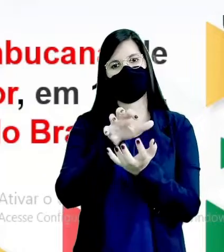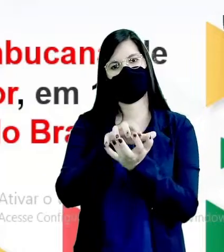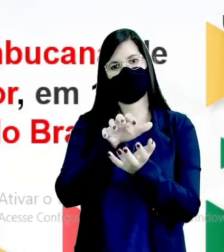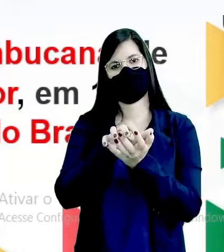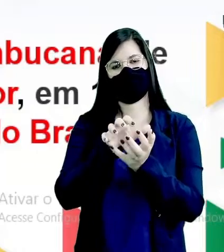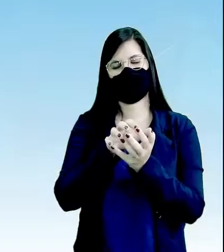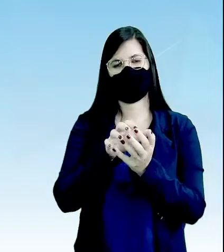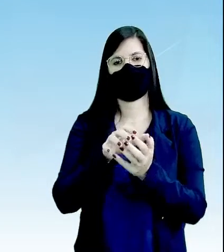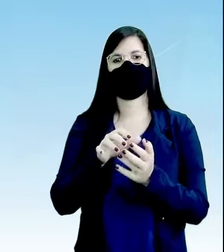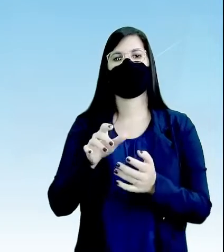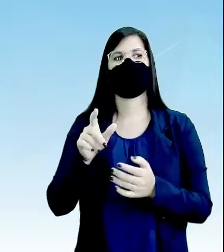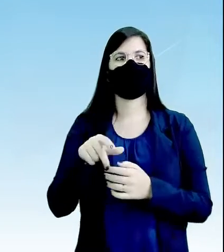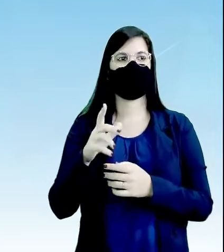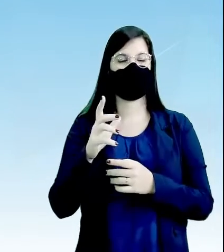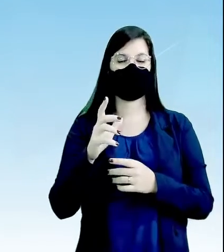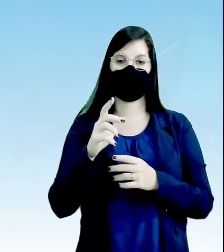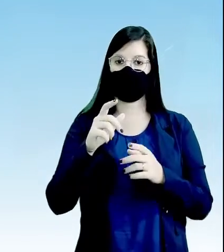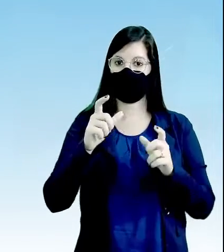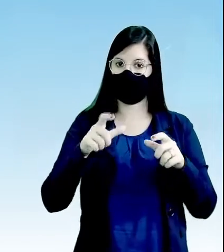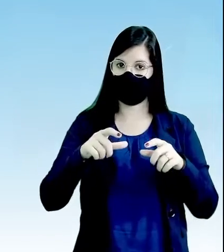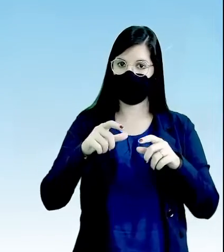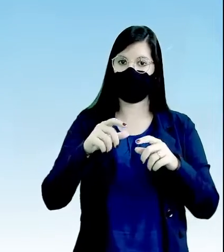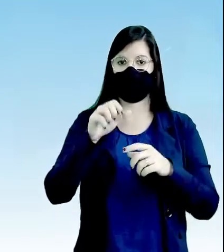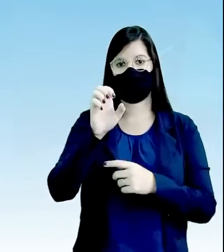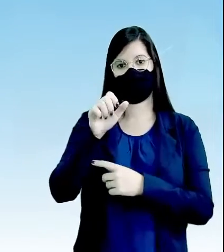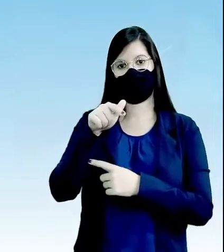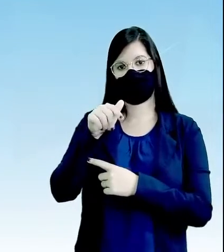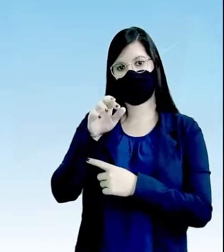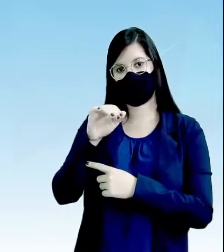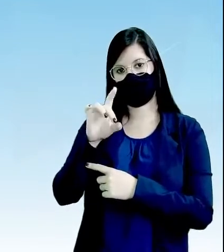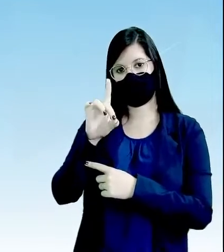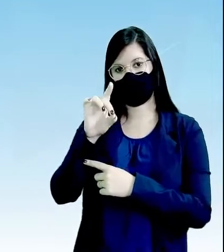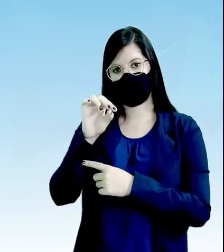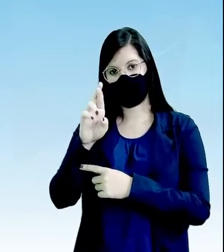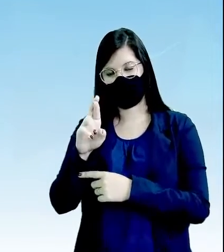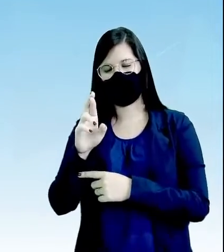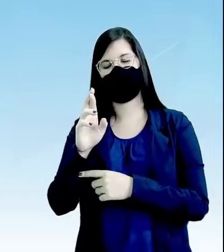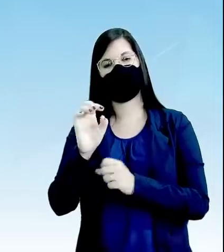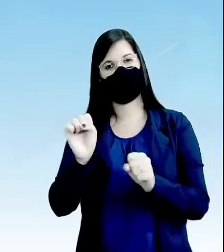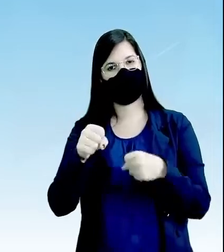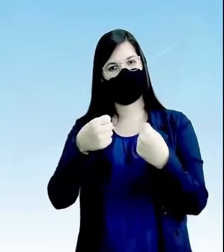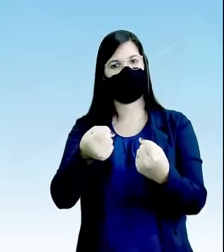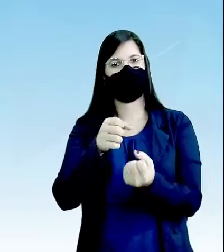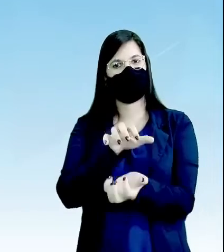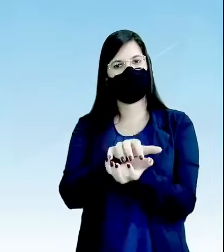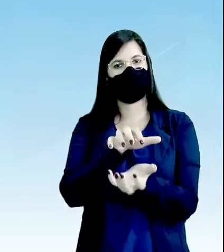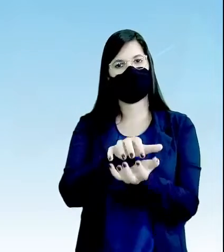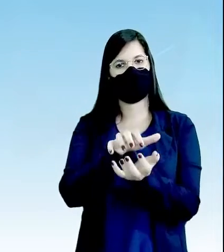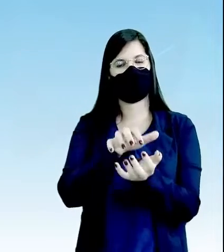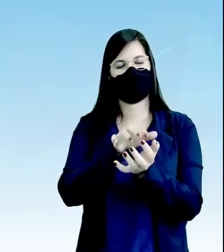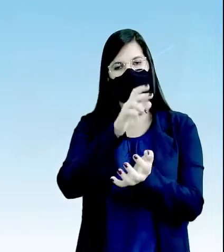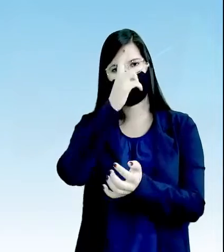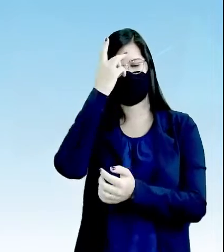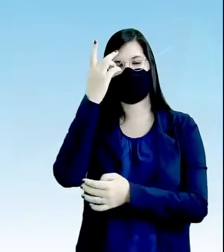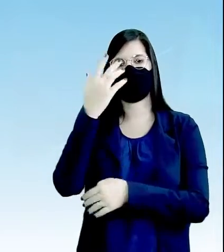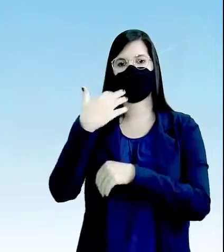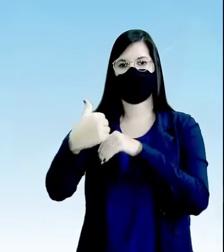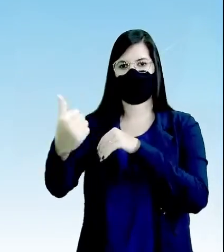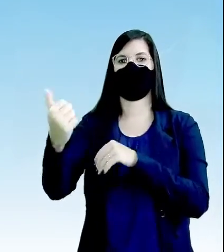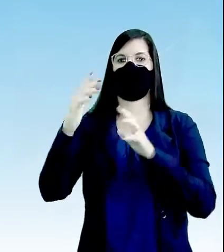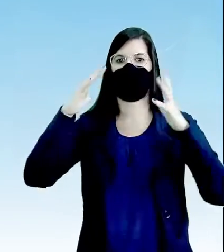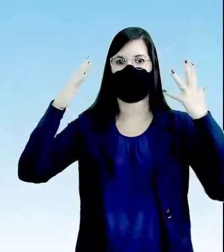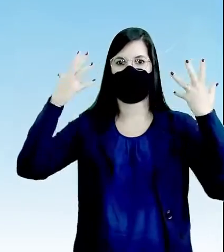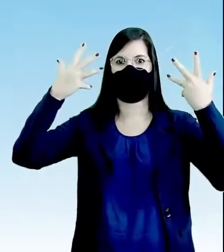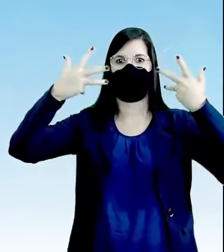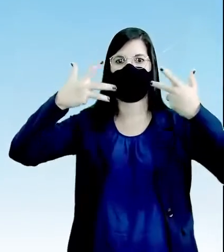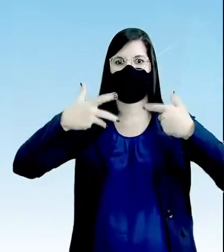Equador, certo? Olha aí, Pernambuco aí, a força do pernambucano. Não é à toa que nós somos chamados Leões do Norte, ou Leão